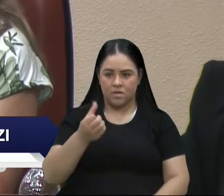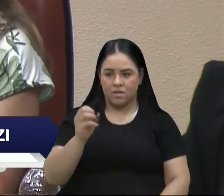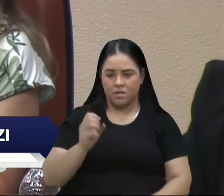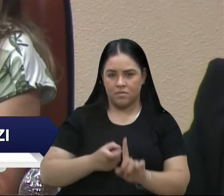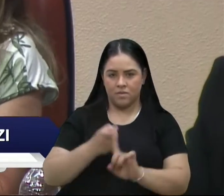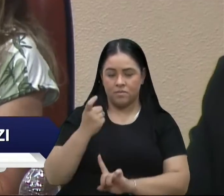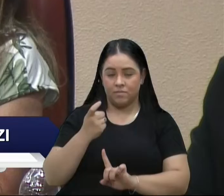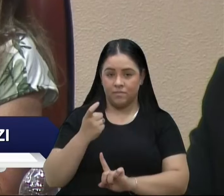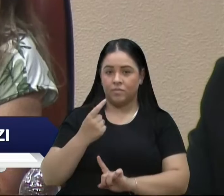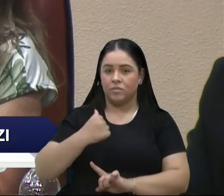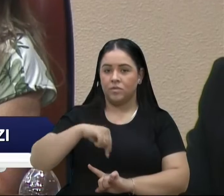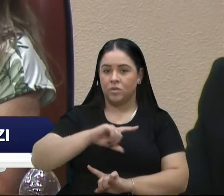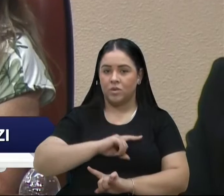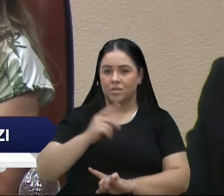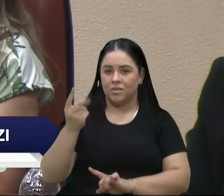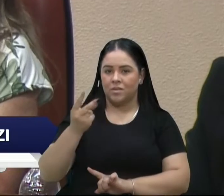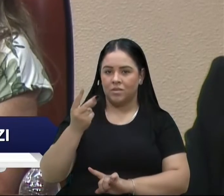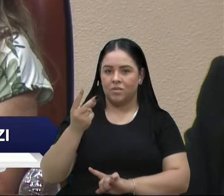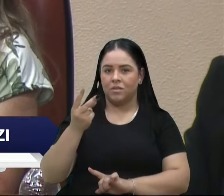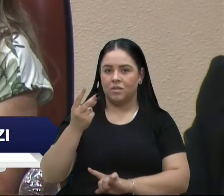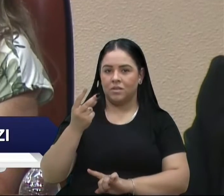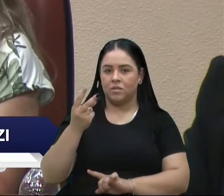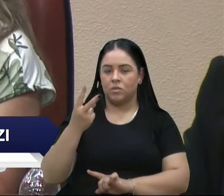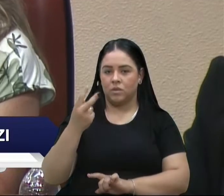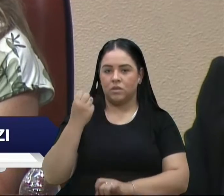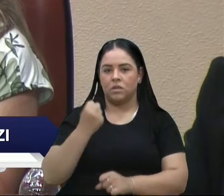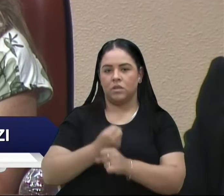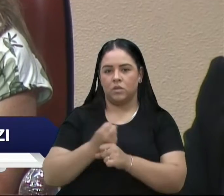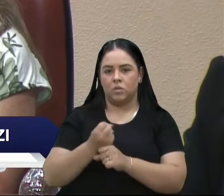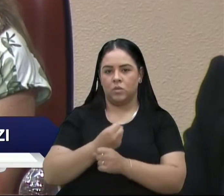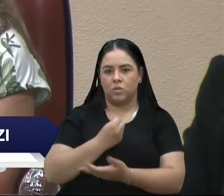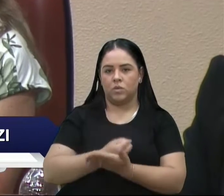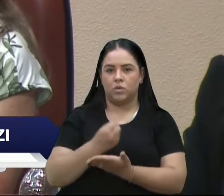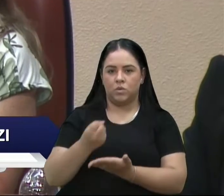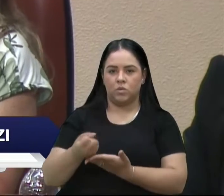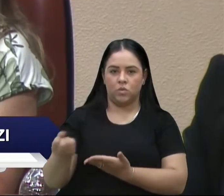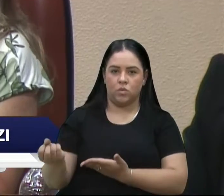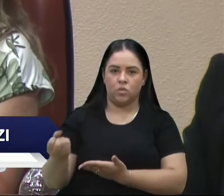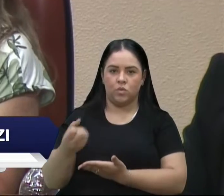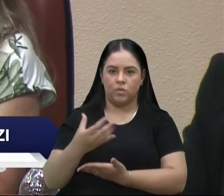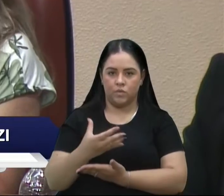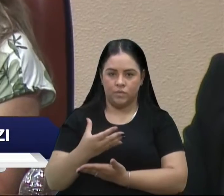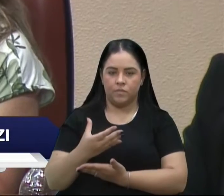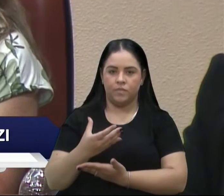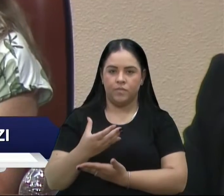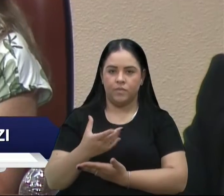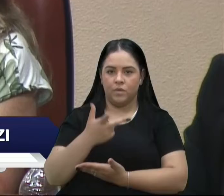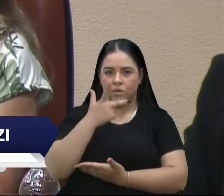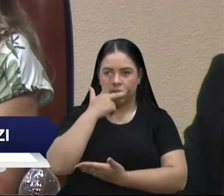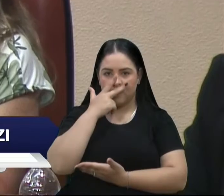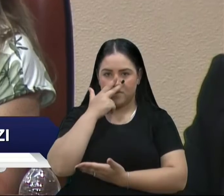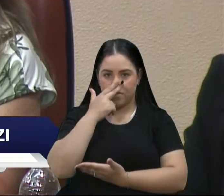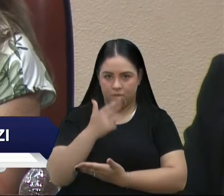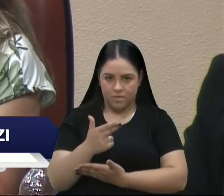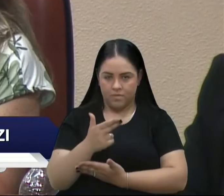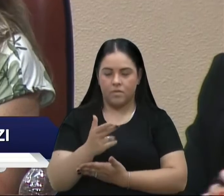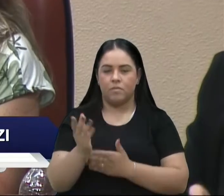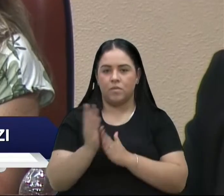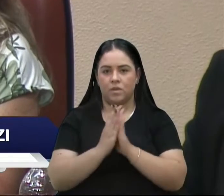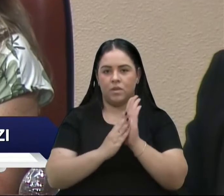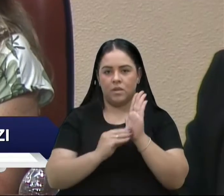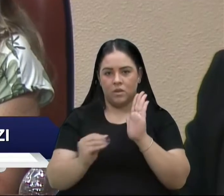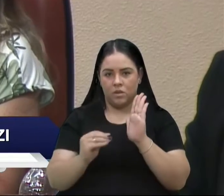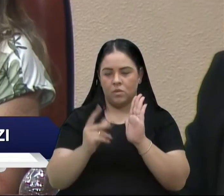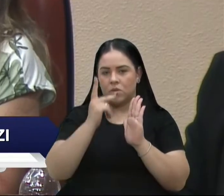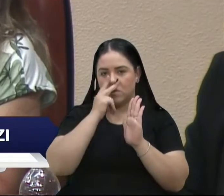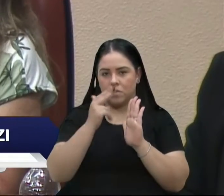meses. Estamos no segundo ano de contrato, foi renovado, tá? Nos mesmos moldes, com a mesma empresa,